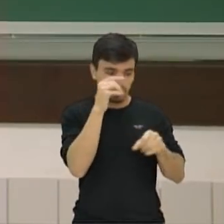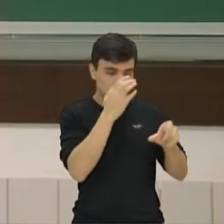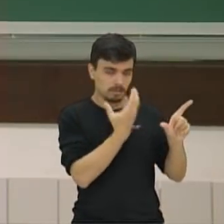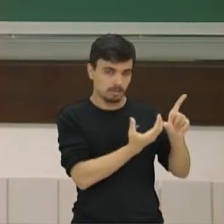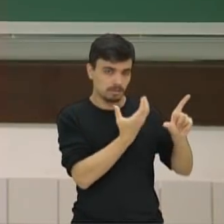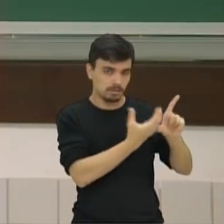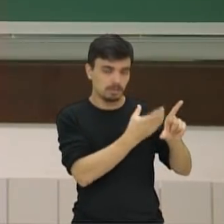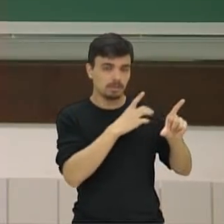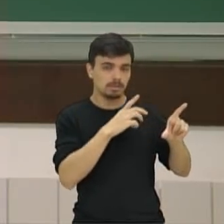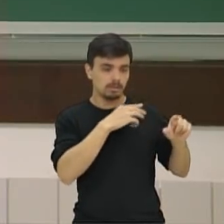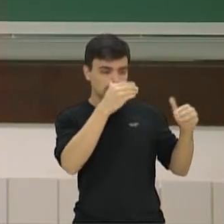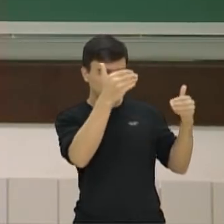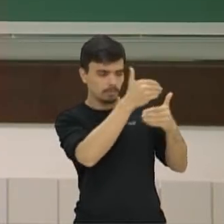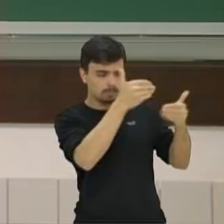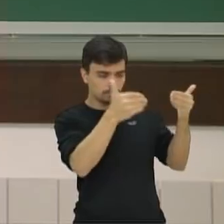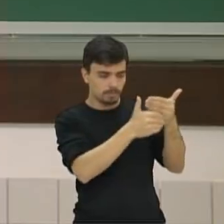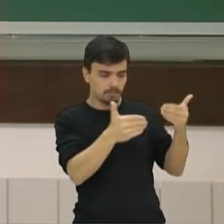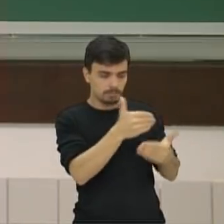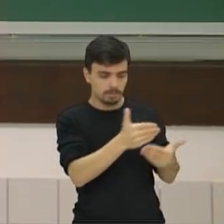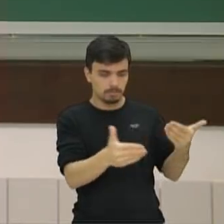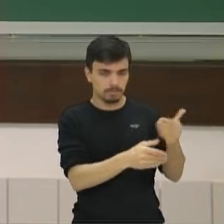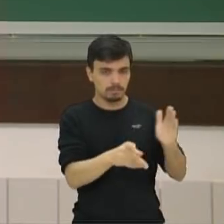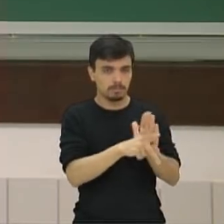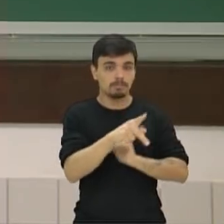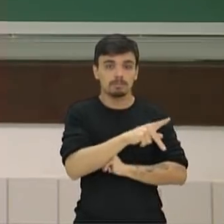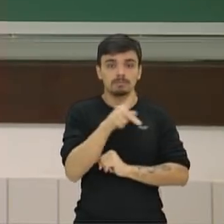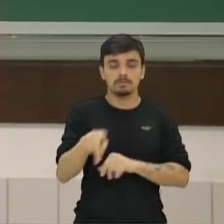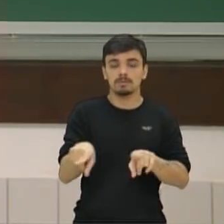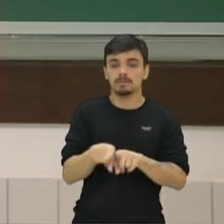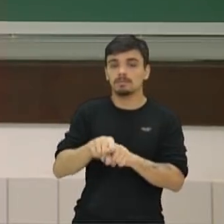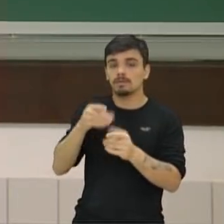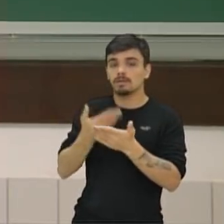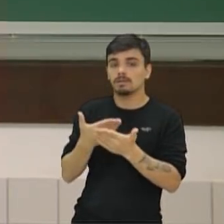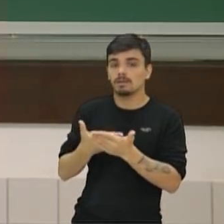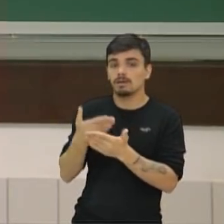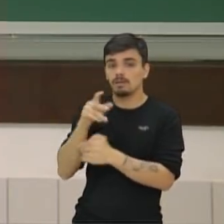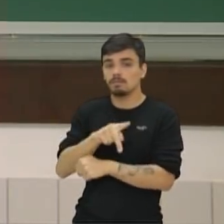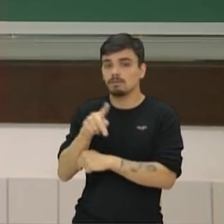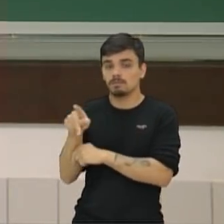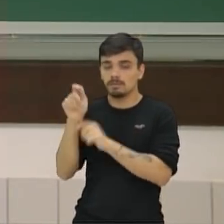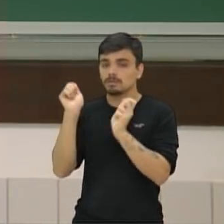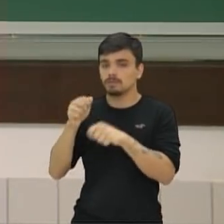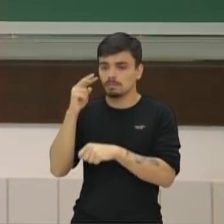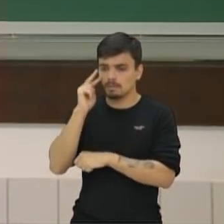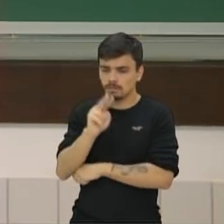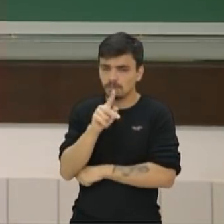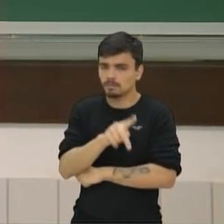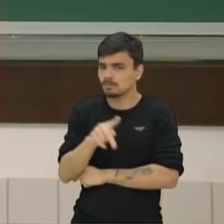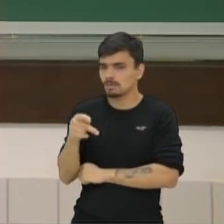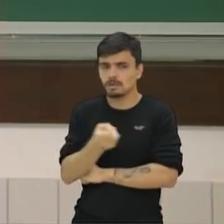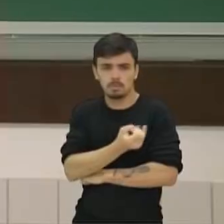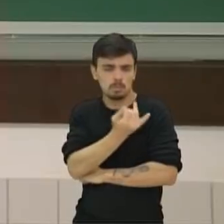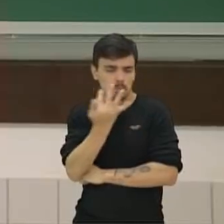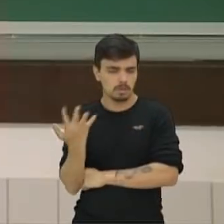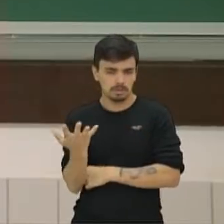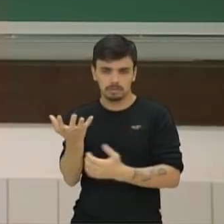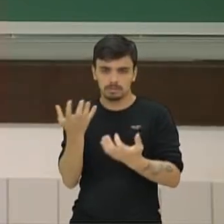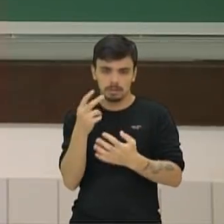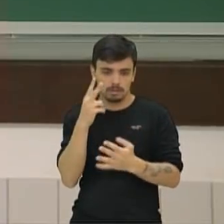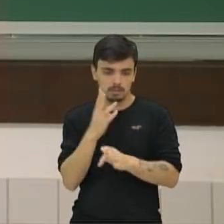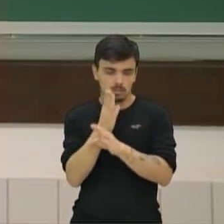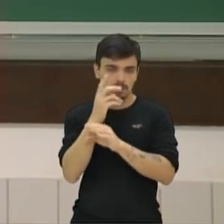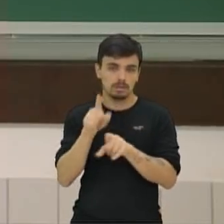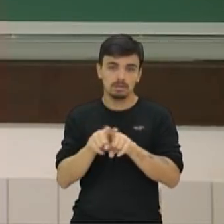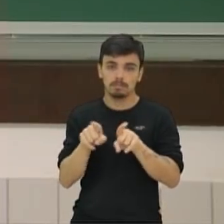tem todos os slides da professora. Tem a aula da professora, você pode ver a professora quantas vezes você quiser. E